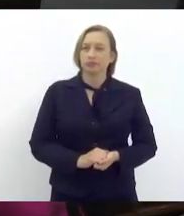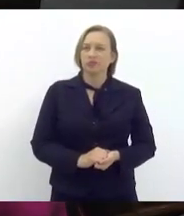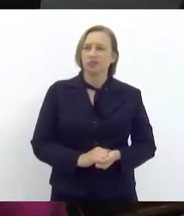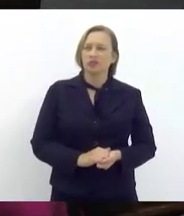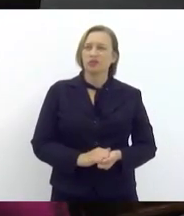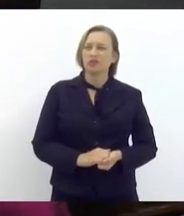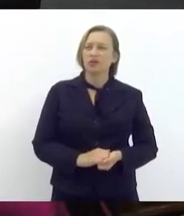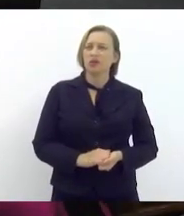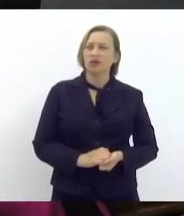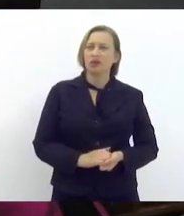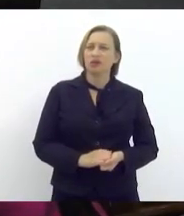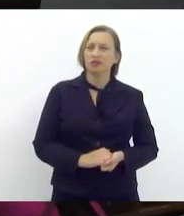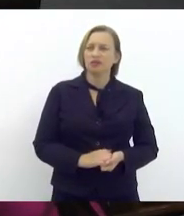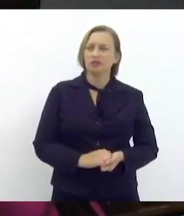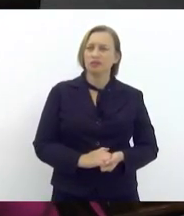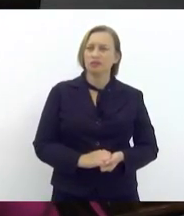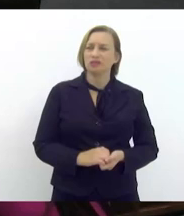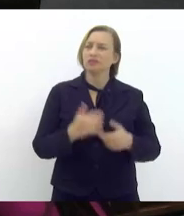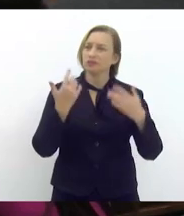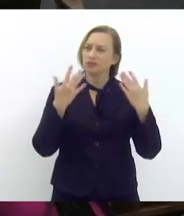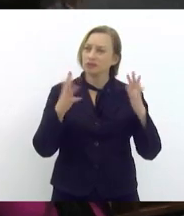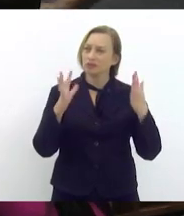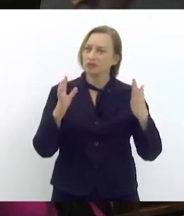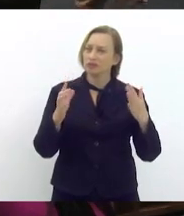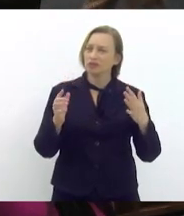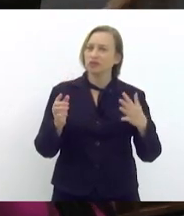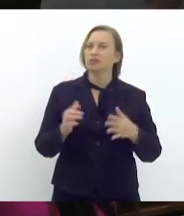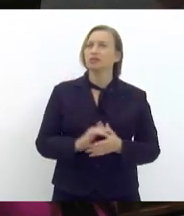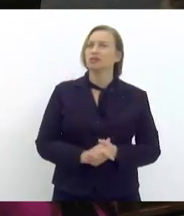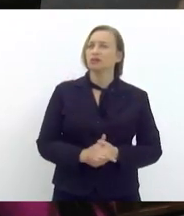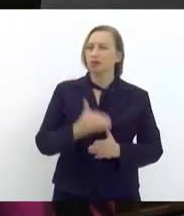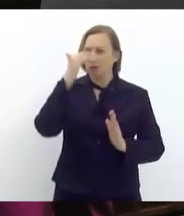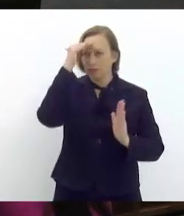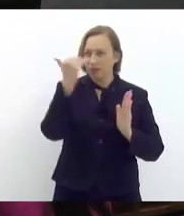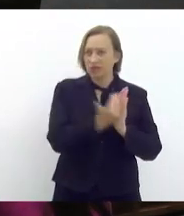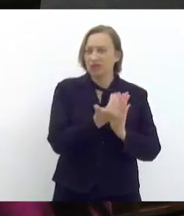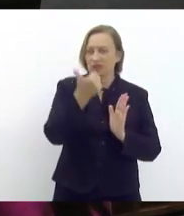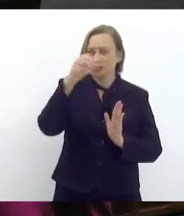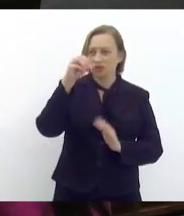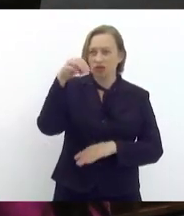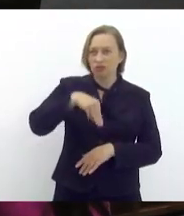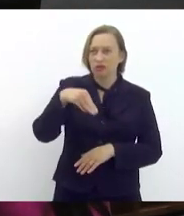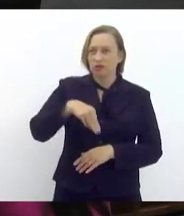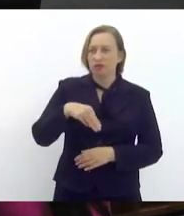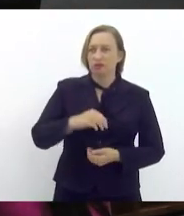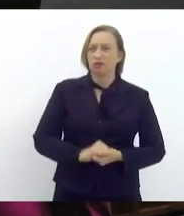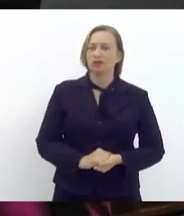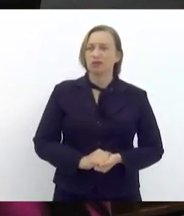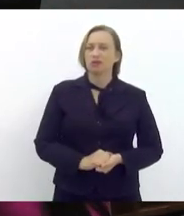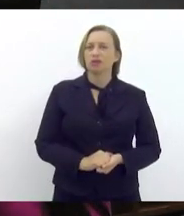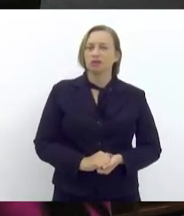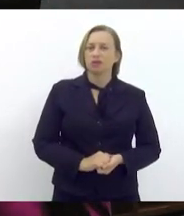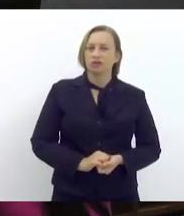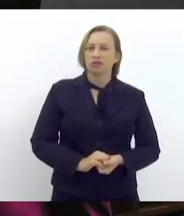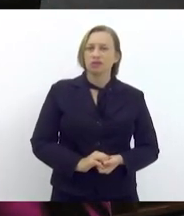pontualmente parabéns pela pontualidade dos 10 minutos antes de mais nada presidente questão de ordem